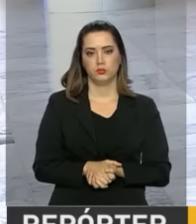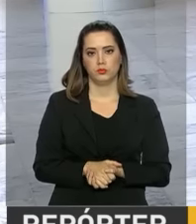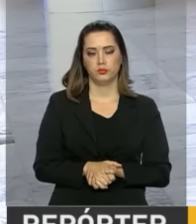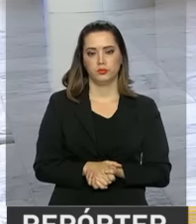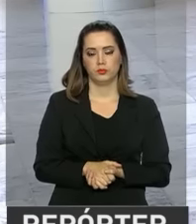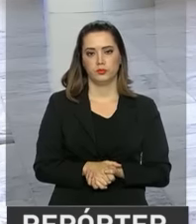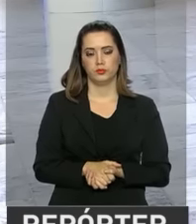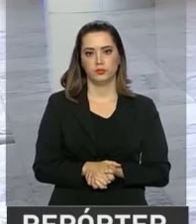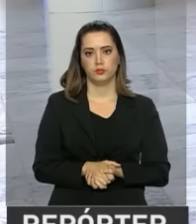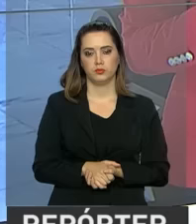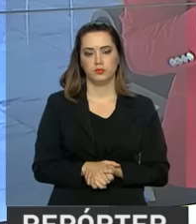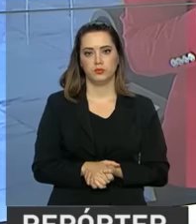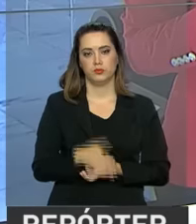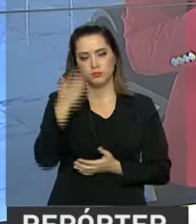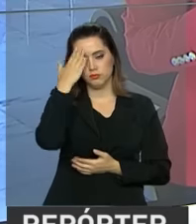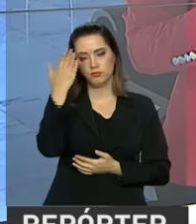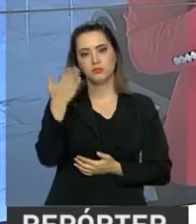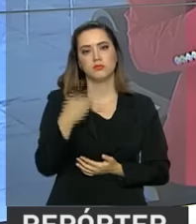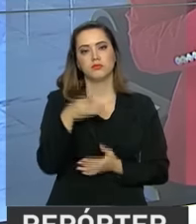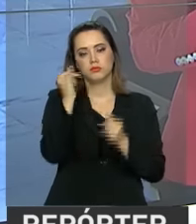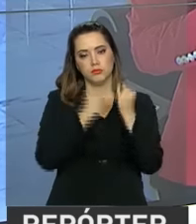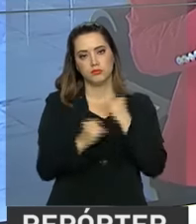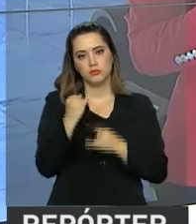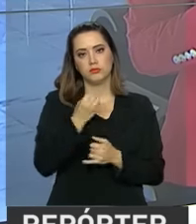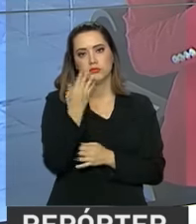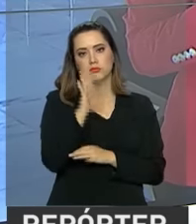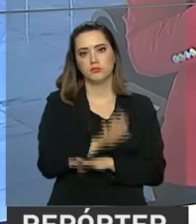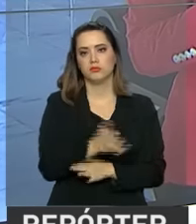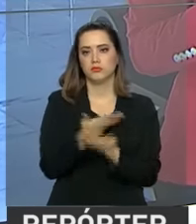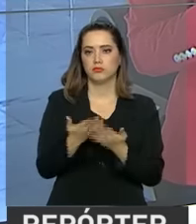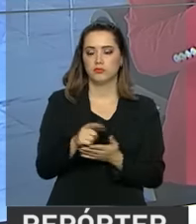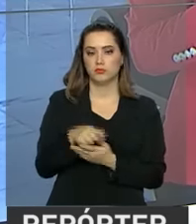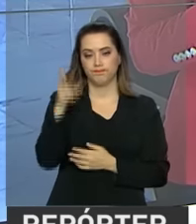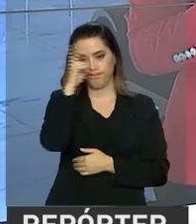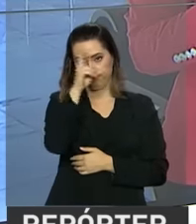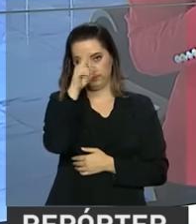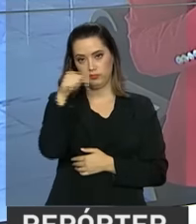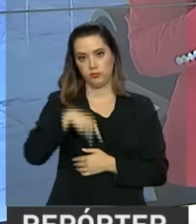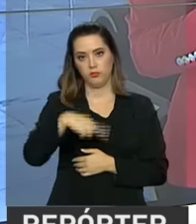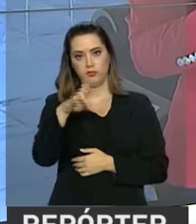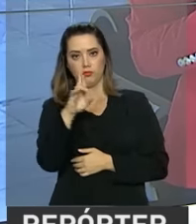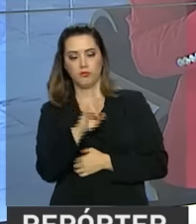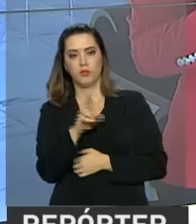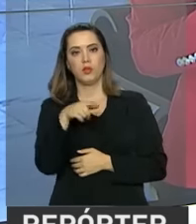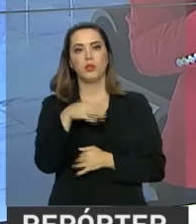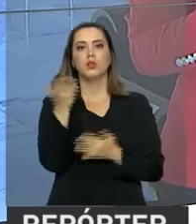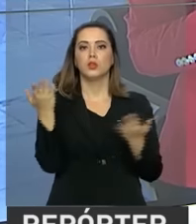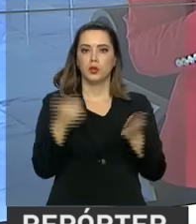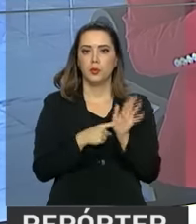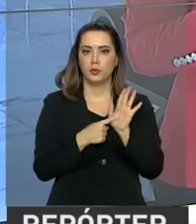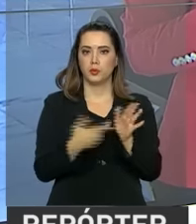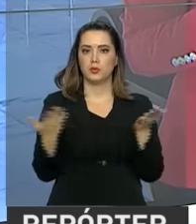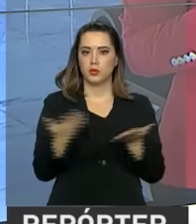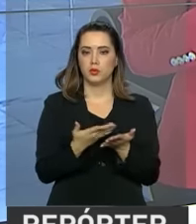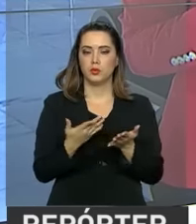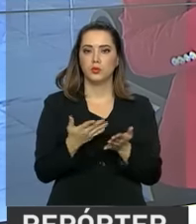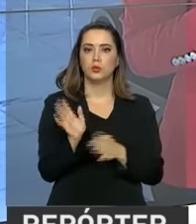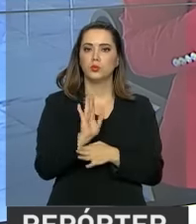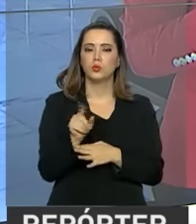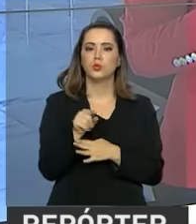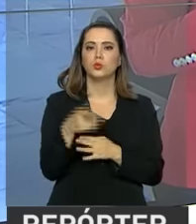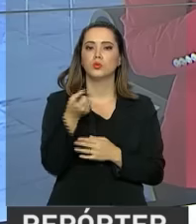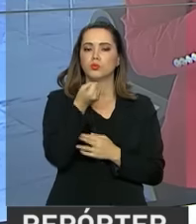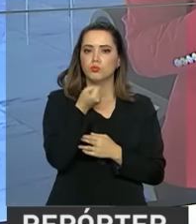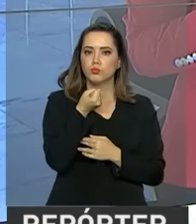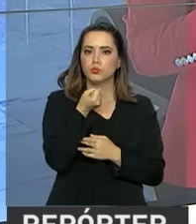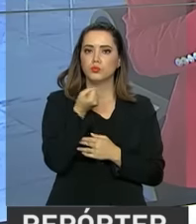061-98197-2284. Daniele? Obrigada, Paulo, pelas suas informações. Boa tarde para você. Lembrando que a TVNBR transmite ainda hoje essa entrevista concedida